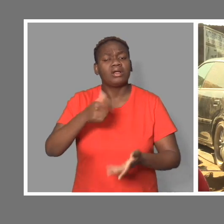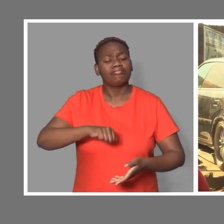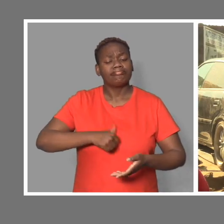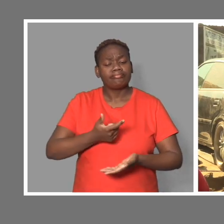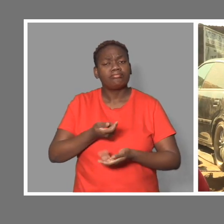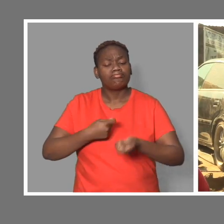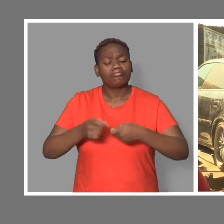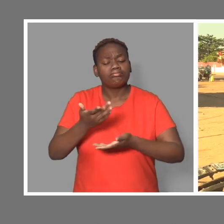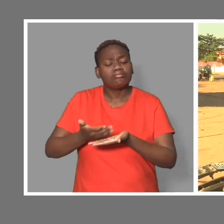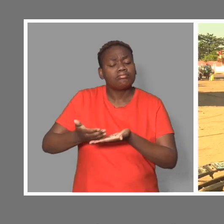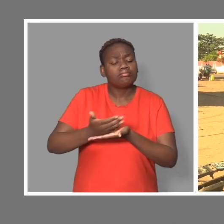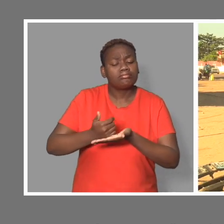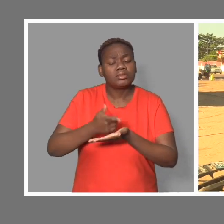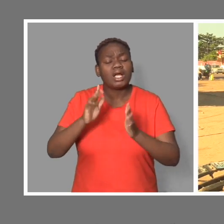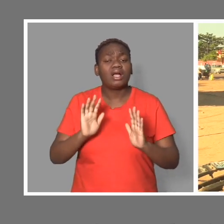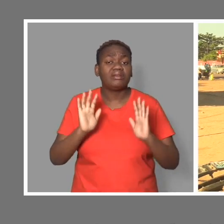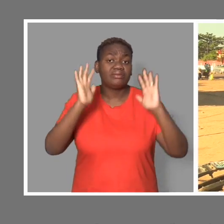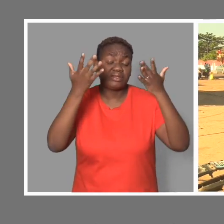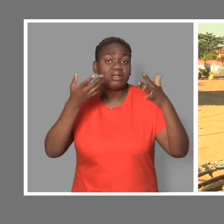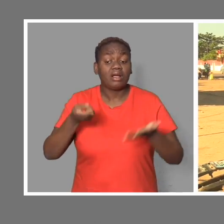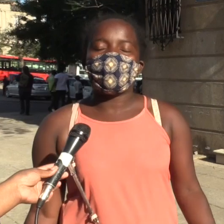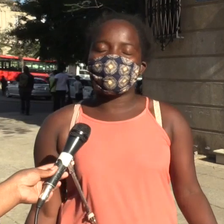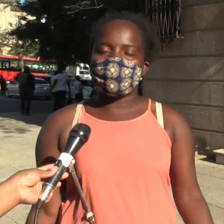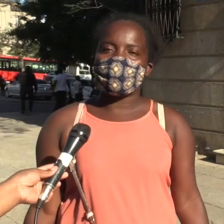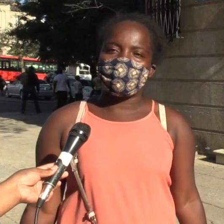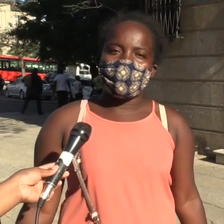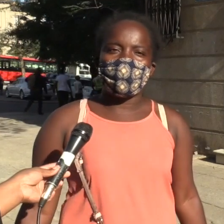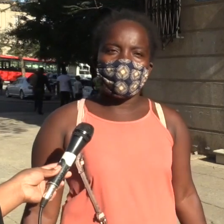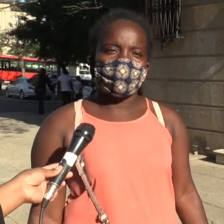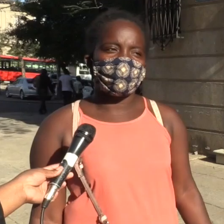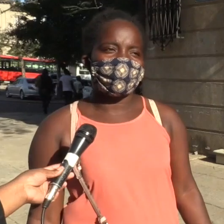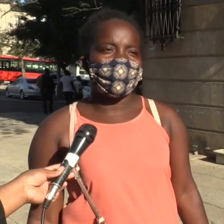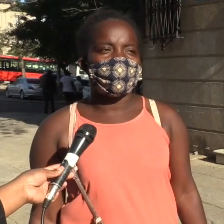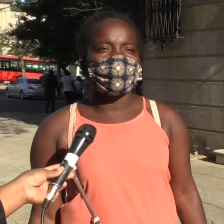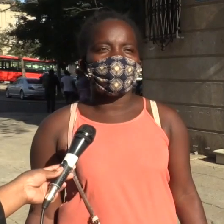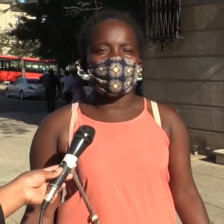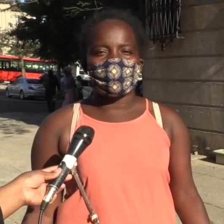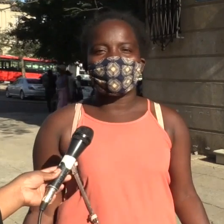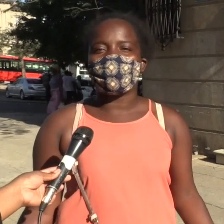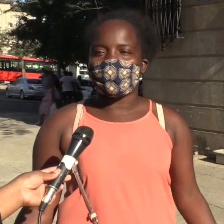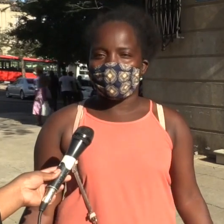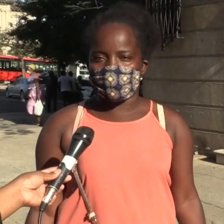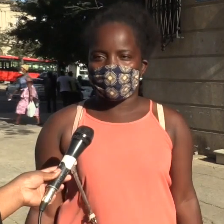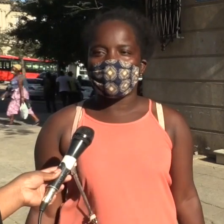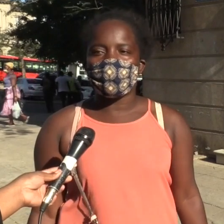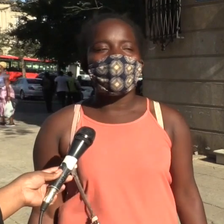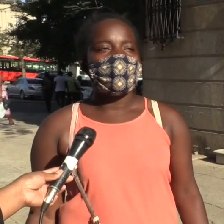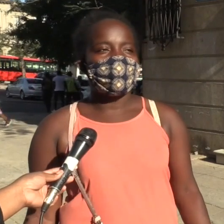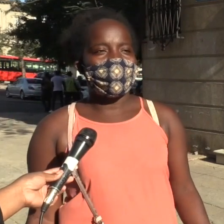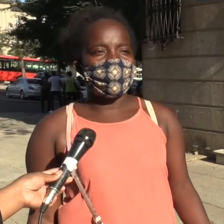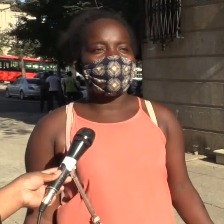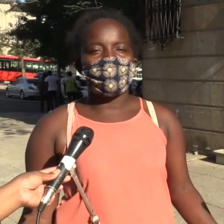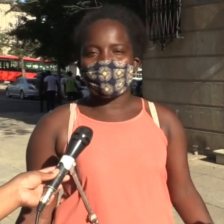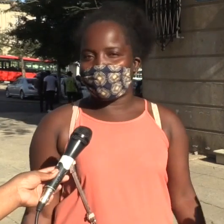preocupação dos jovens na cidade de Maputo. É difícil também no nosso governo o jovem adquirir um fundo